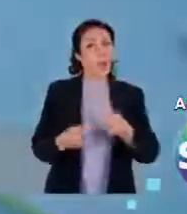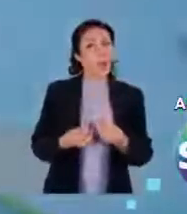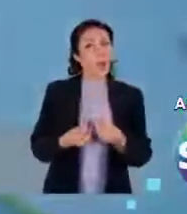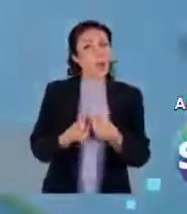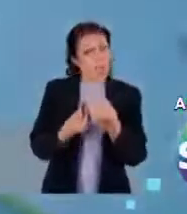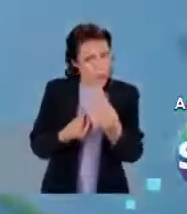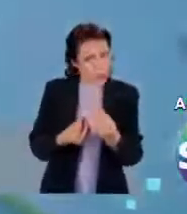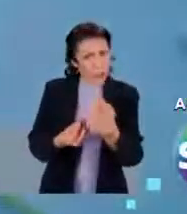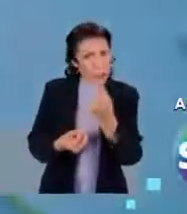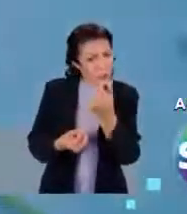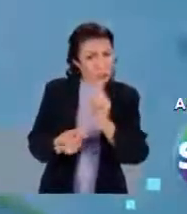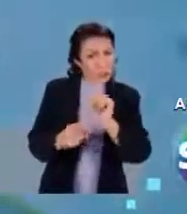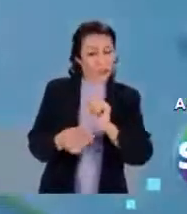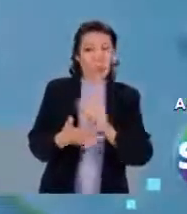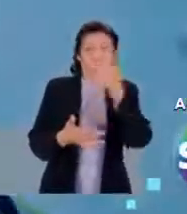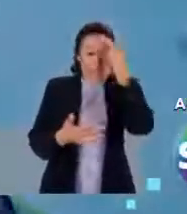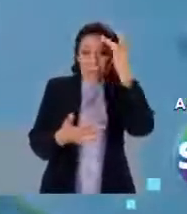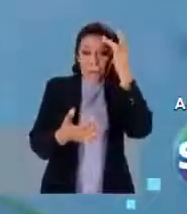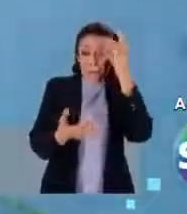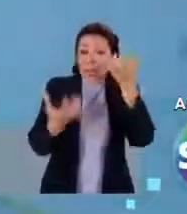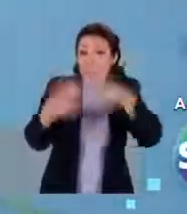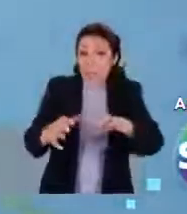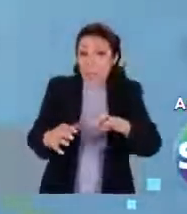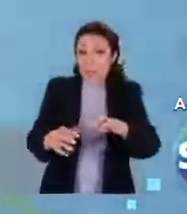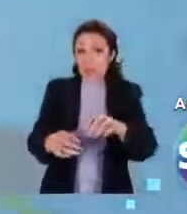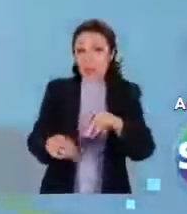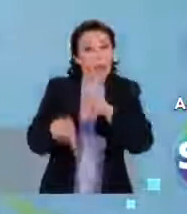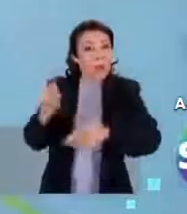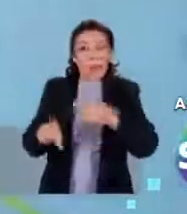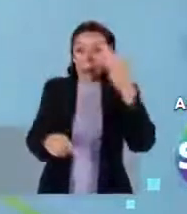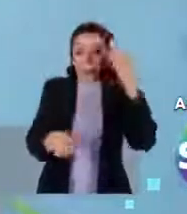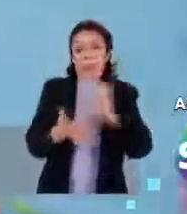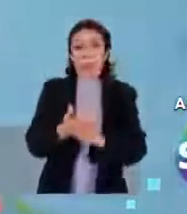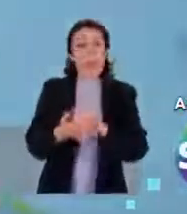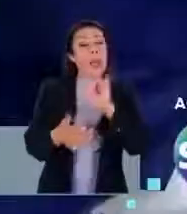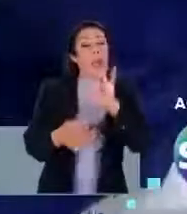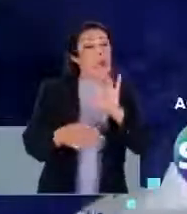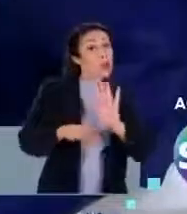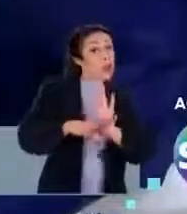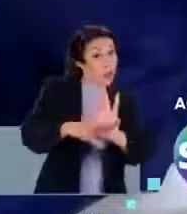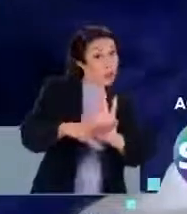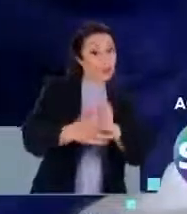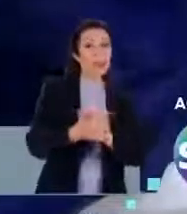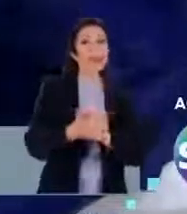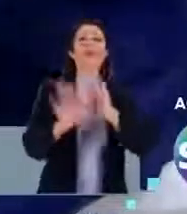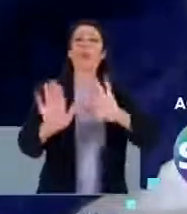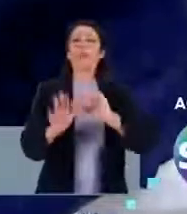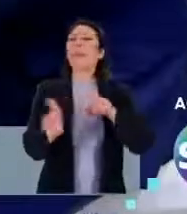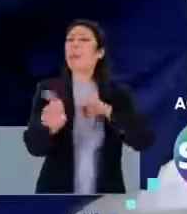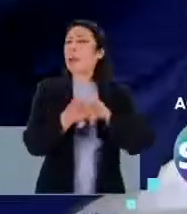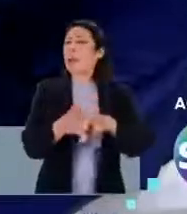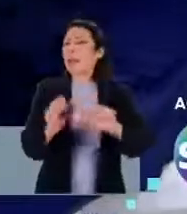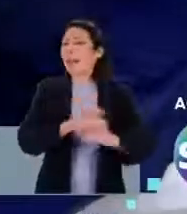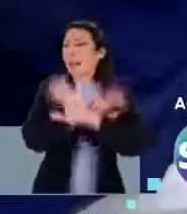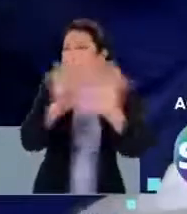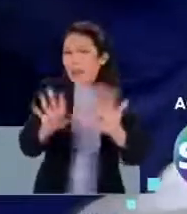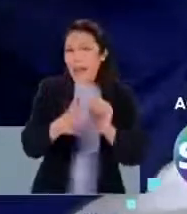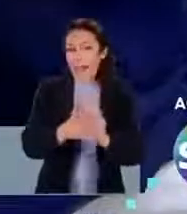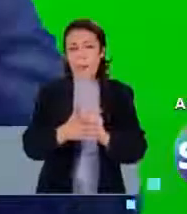dinheiro para ninguém não por isso que eles ficam doido para o povo não entender é simples de fazer eu vou financiar quer vamos aqui bem popularzão